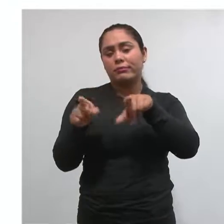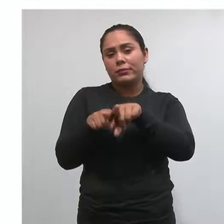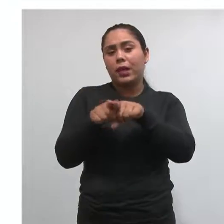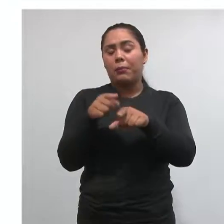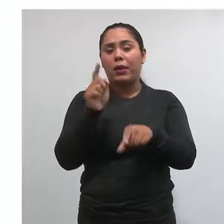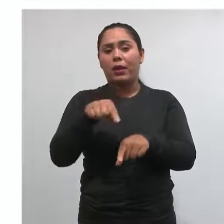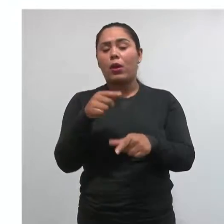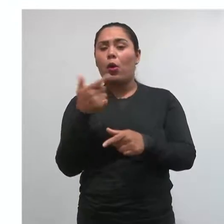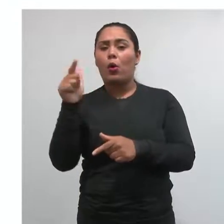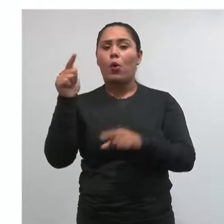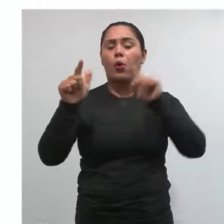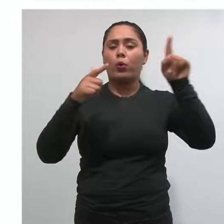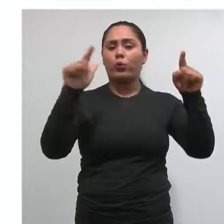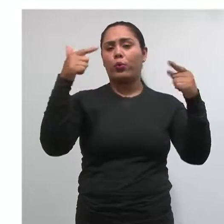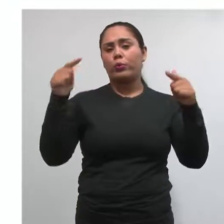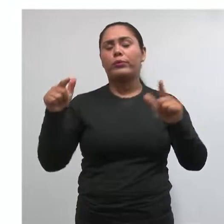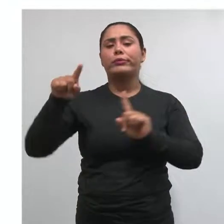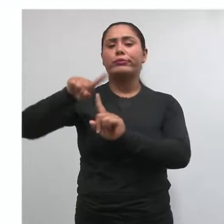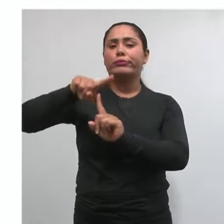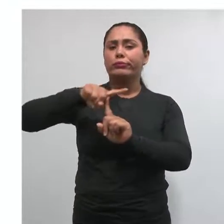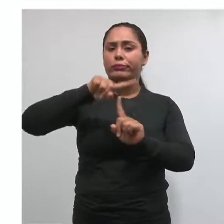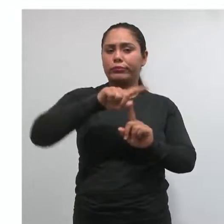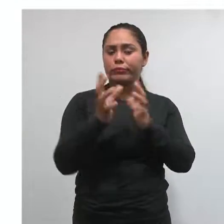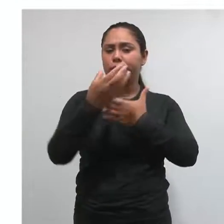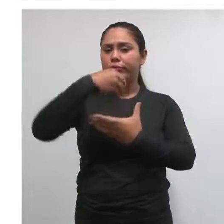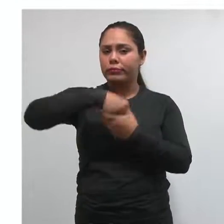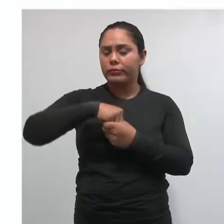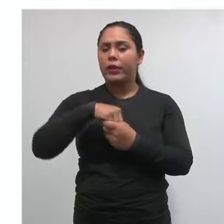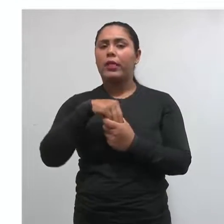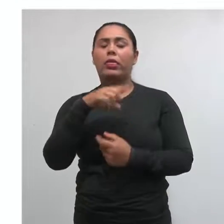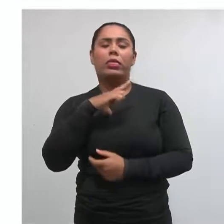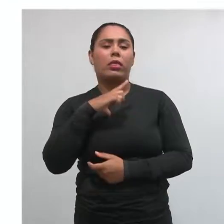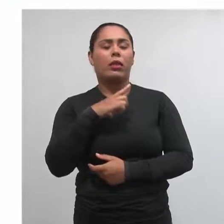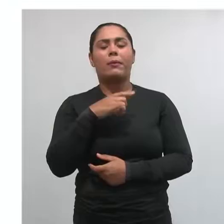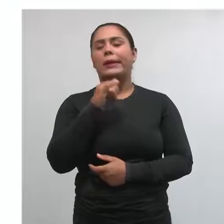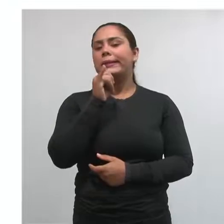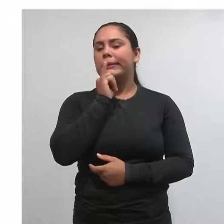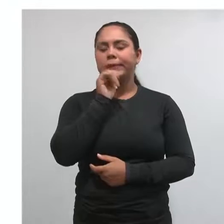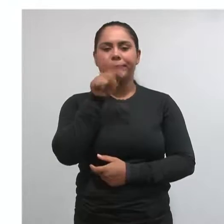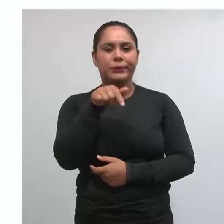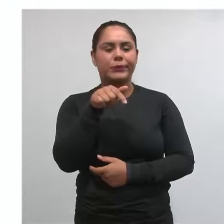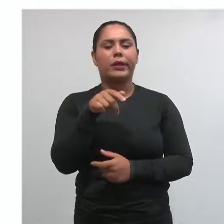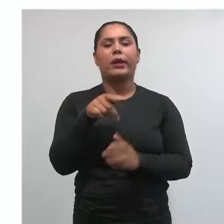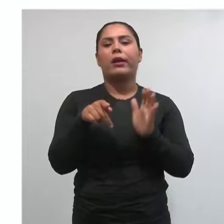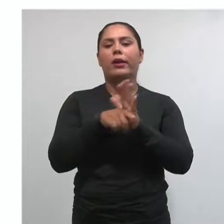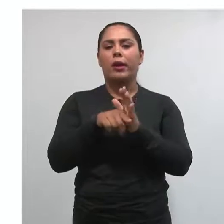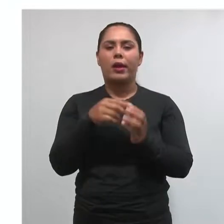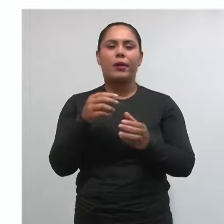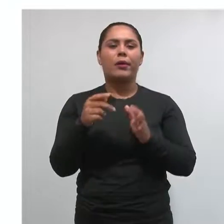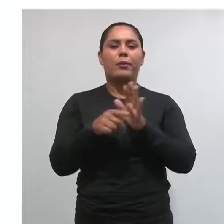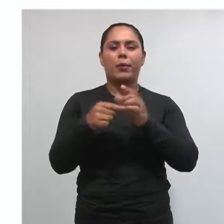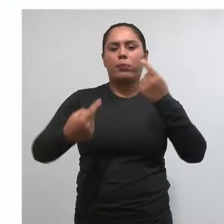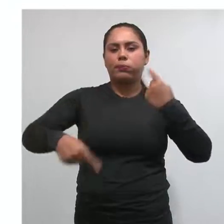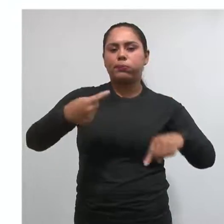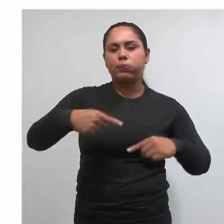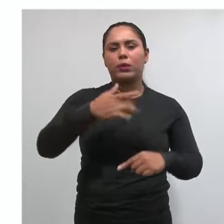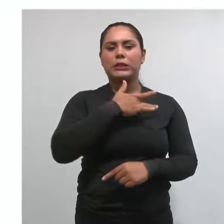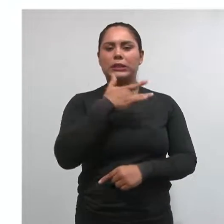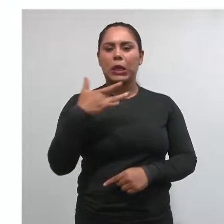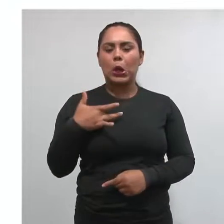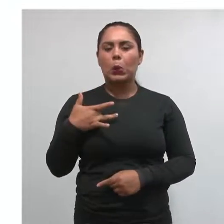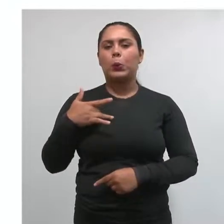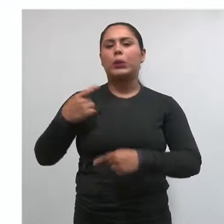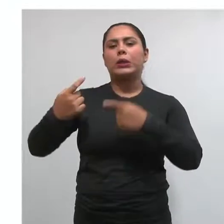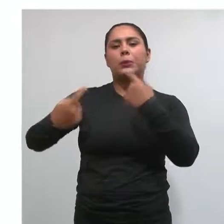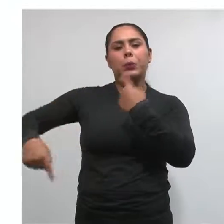outros tipos. Então, dentro do rol de políticas sociais, nós temos, por exemplo, as políticas de saúde, as políticas de assistência,